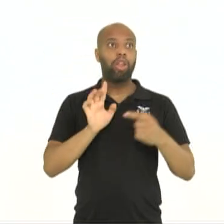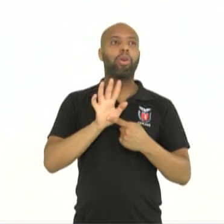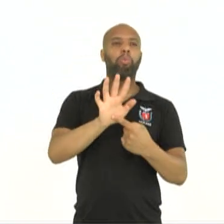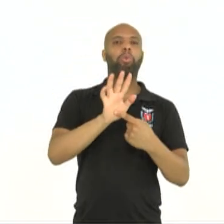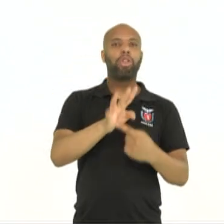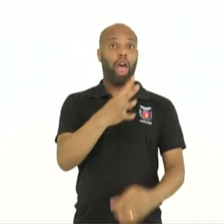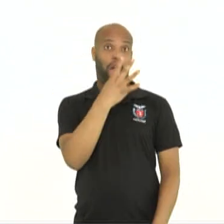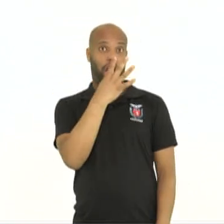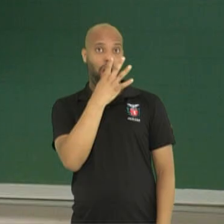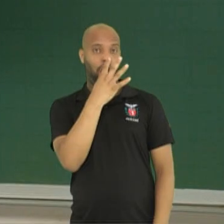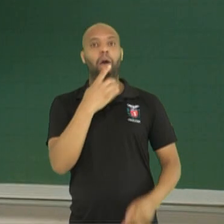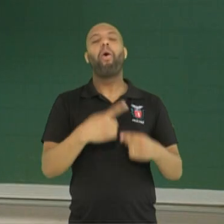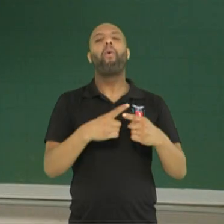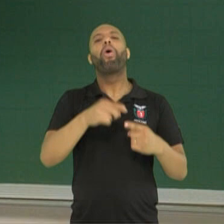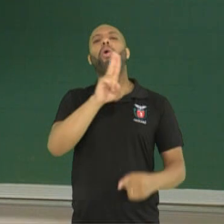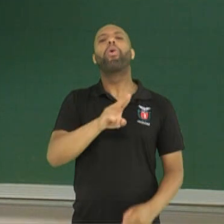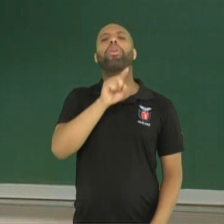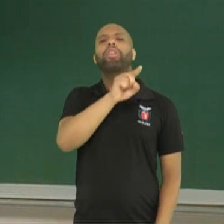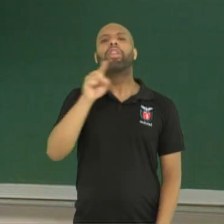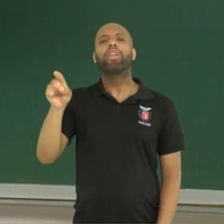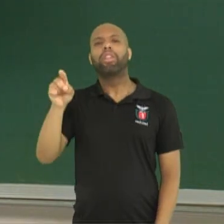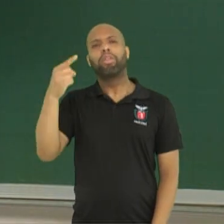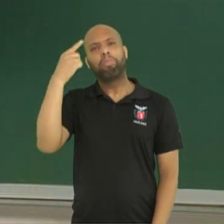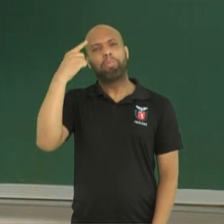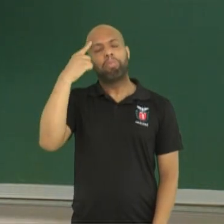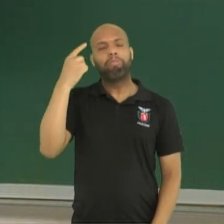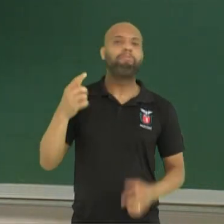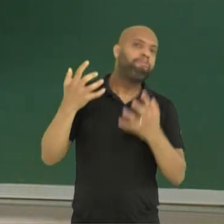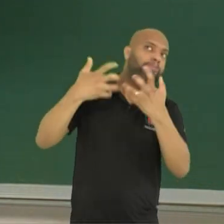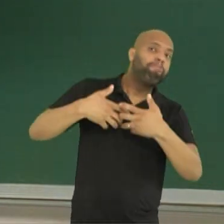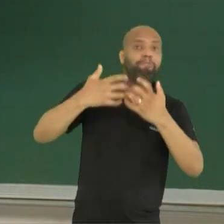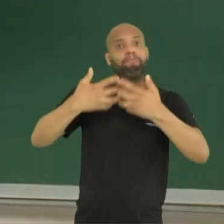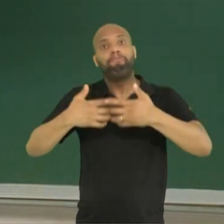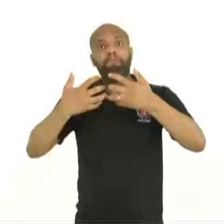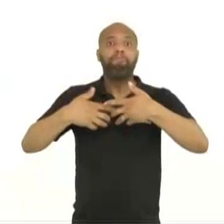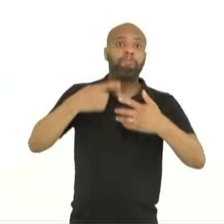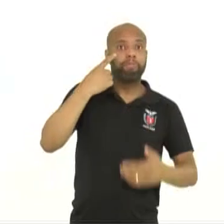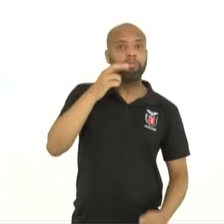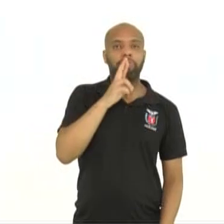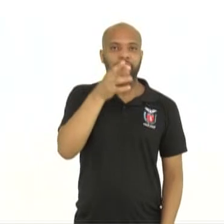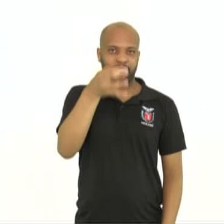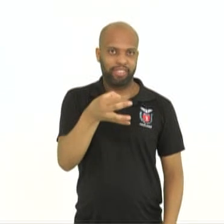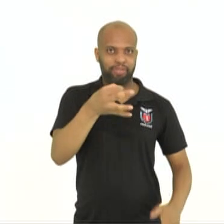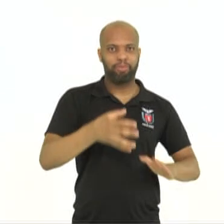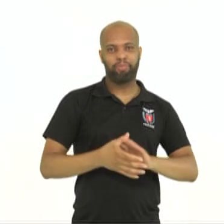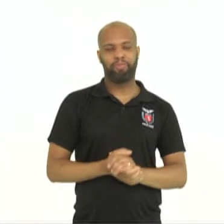mostrar admiração? Por que será que foi utilizado aqui as reticências, pessoal? Vamos conferir?